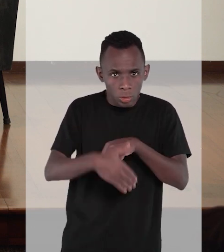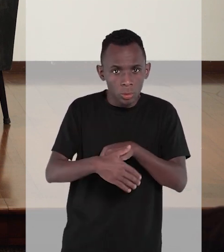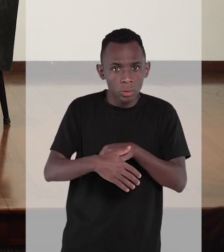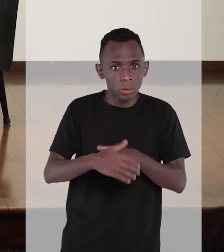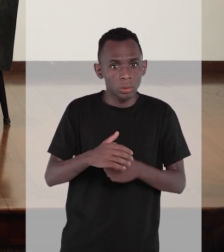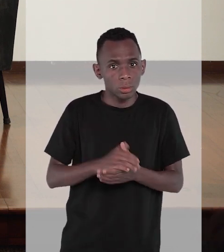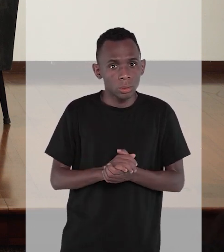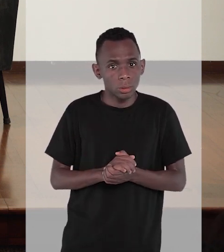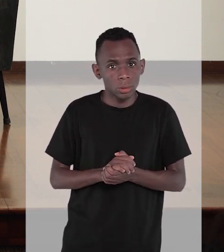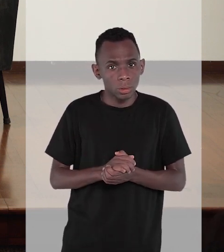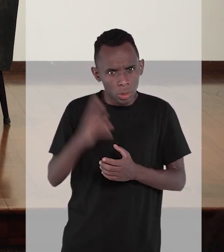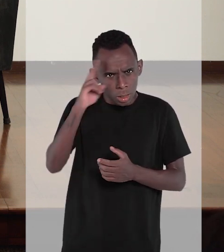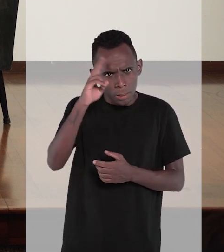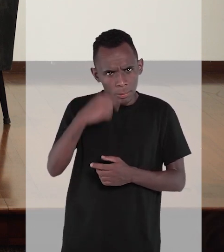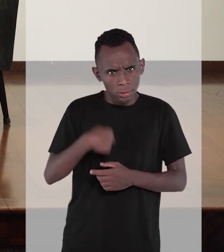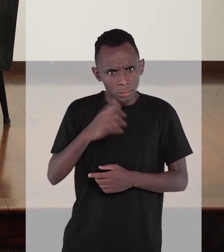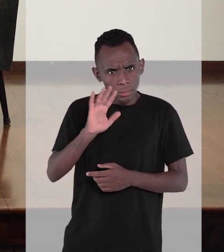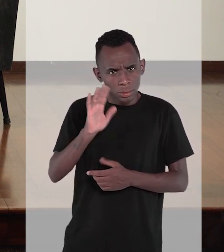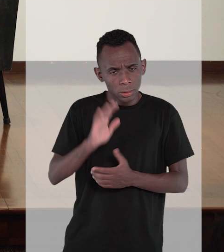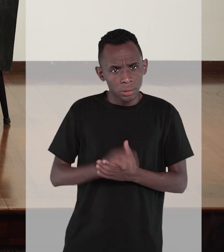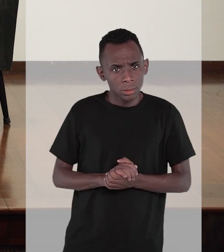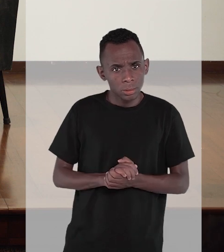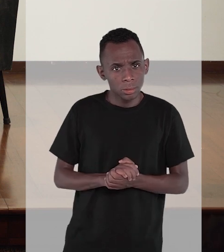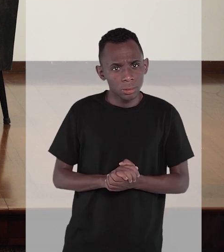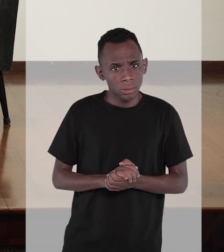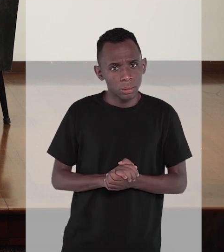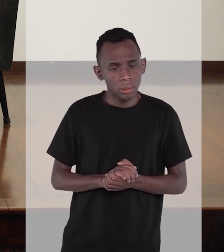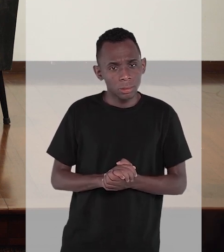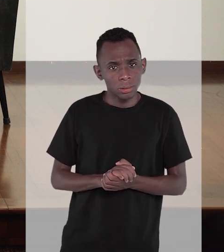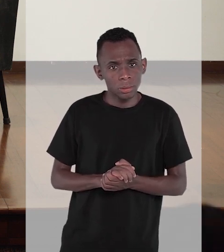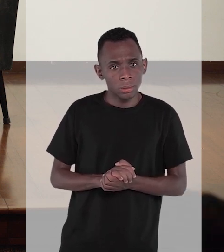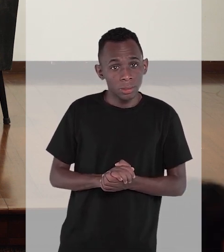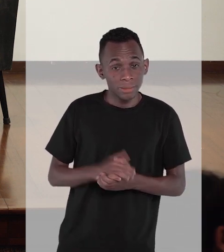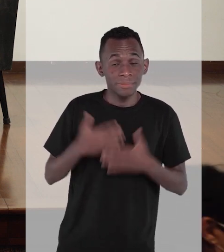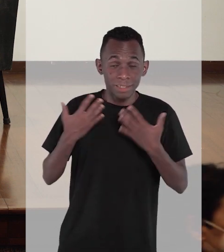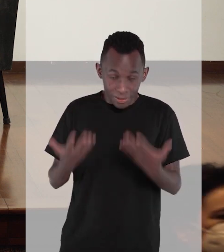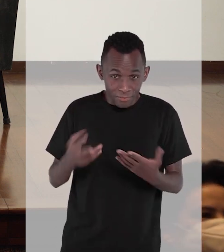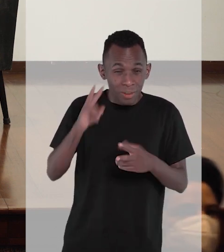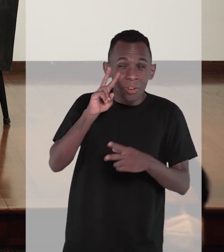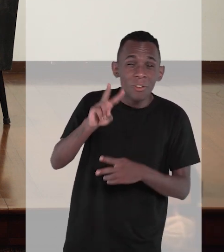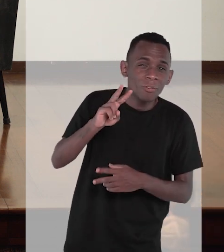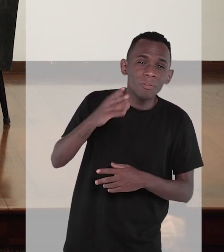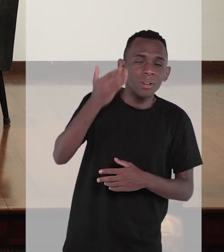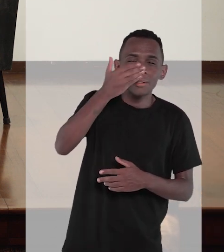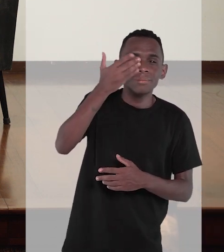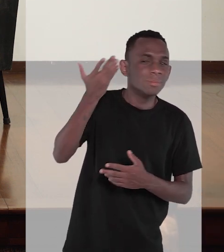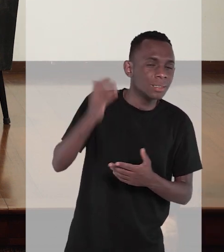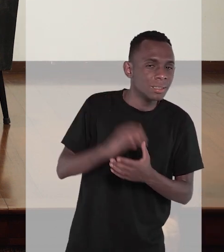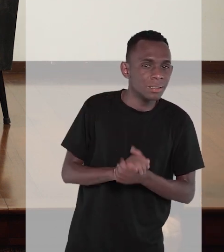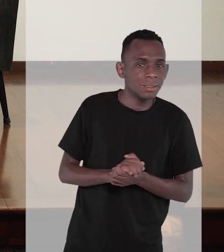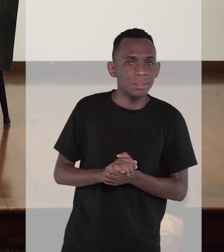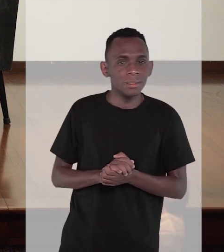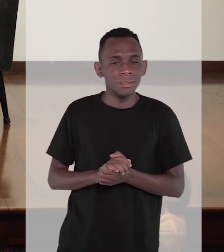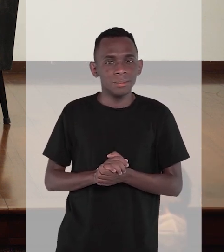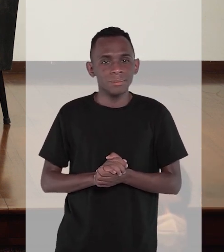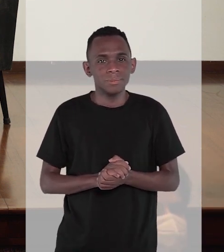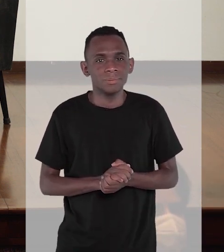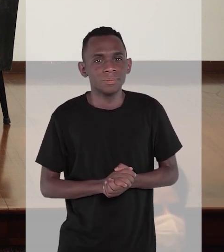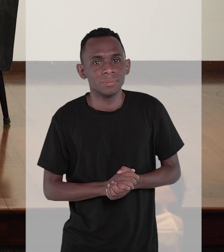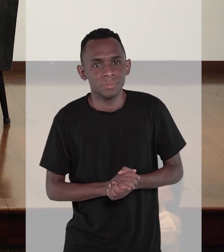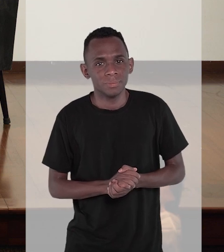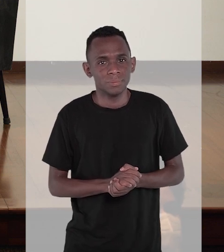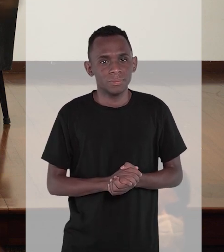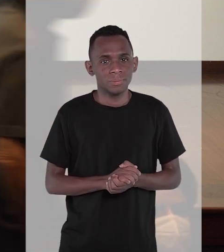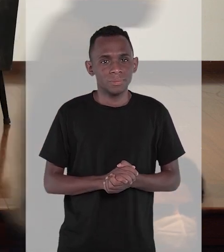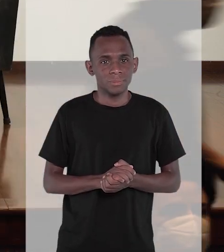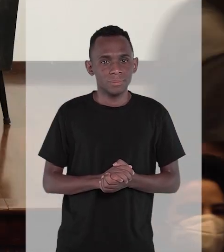noite. Como é que você chama? Como é que eu chamo? Você não lembra de mim mais, não? Não estou vendo de tarde. Tá vendo que eu passo? Amigo eu ingrato. passo por isso. É, Vécio, Amigo